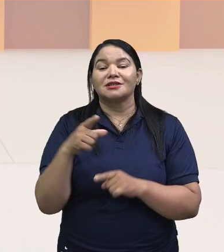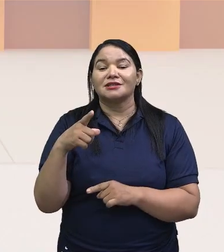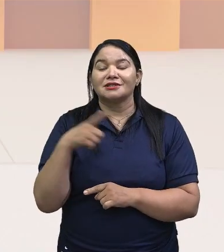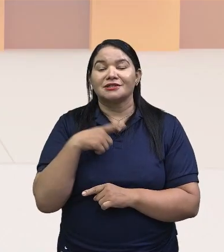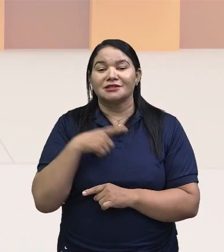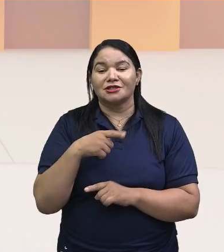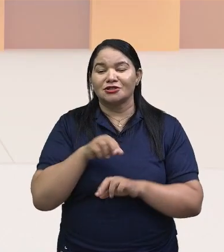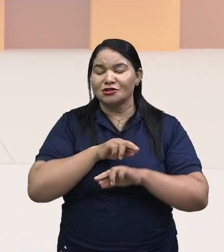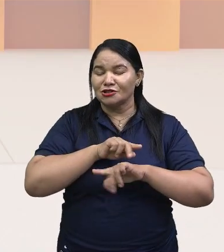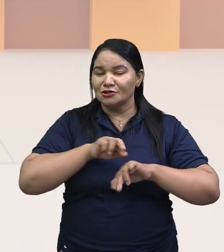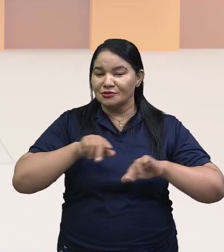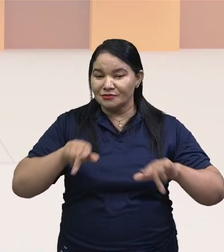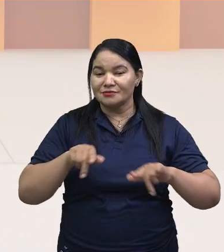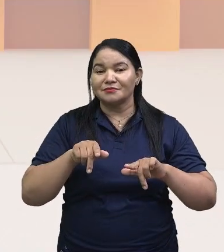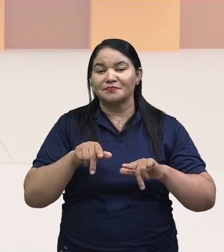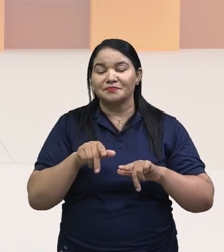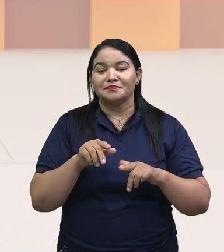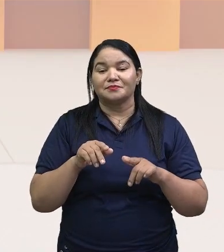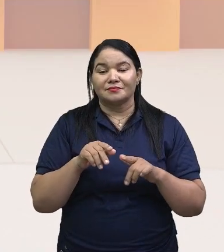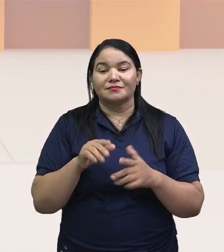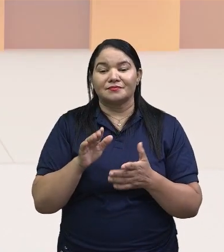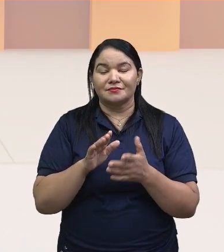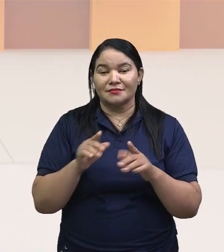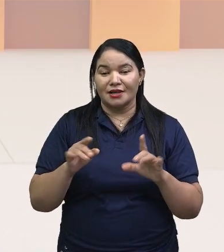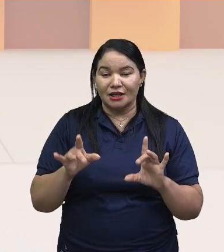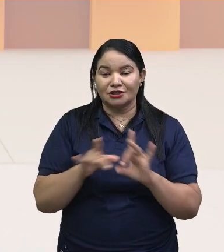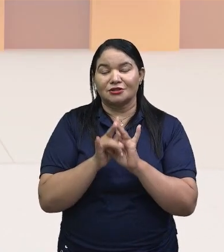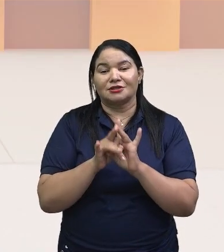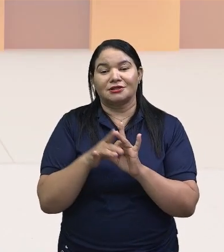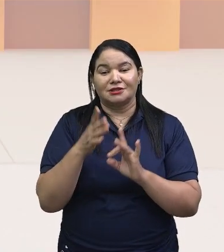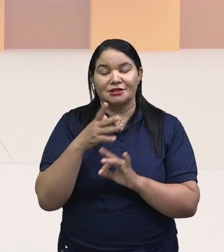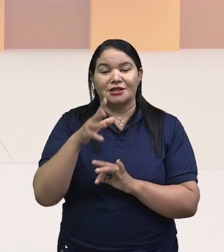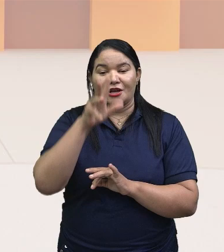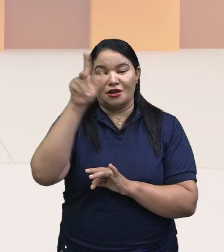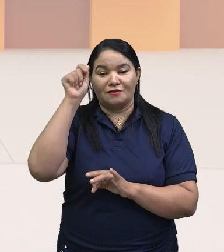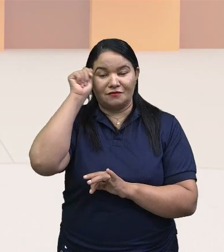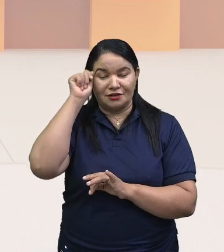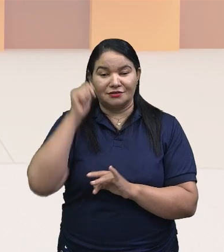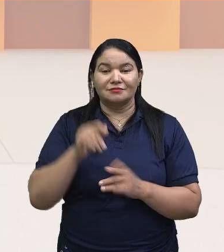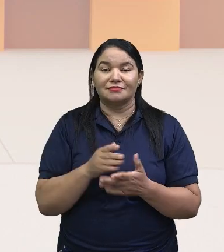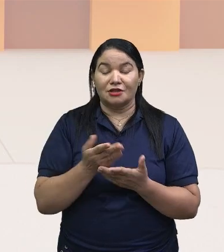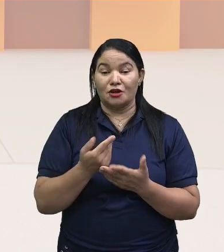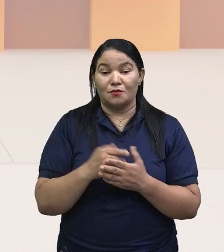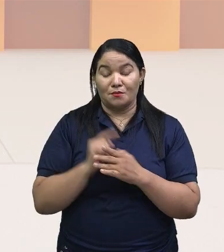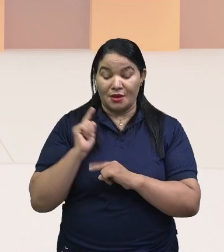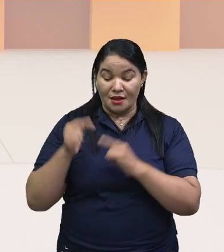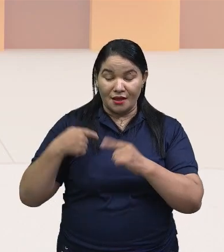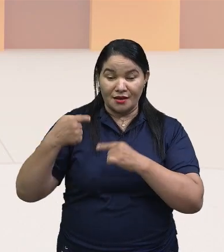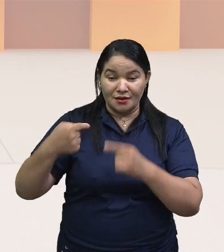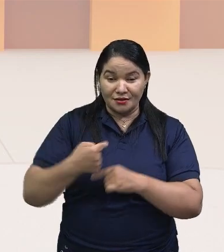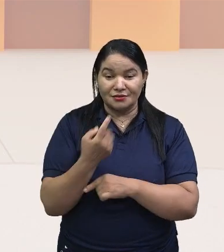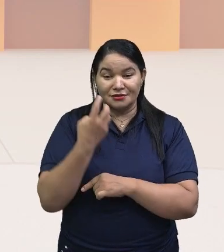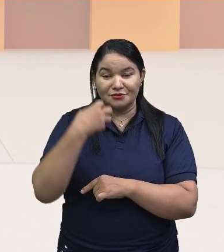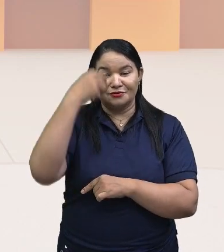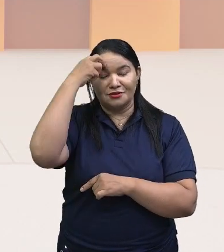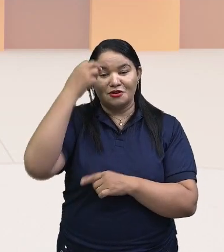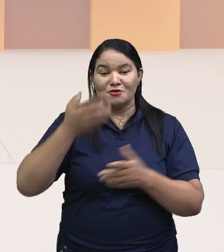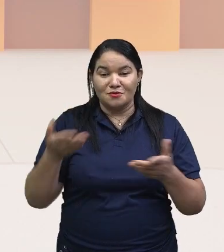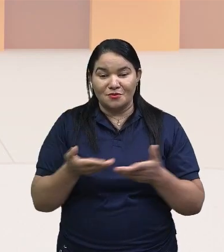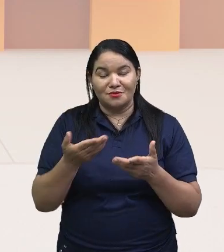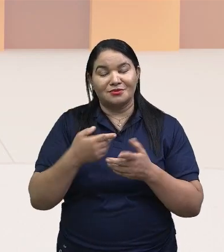nas culinárias africanas. Então é uma herança cultural que hoje é